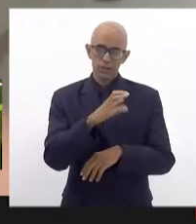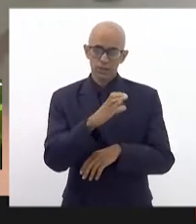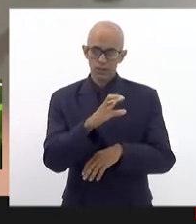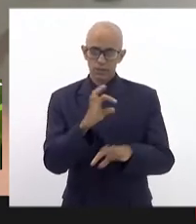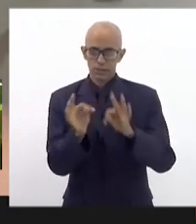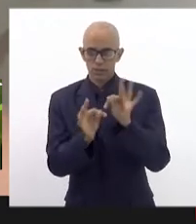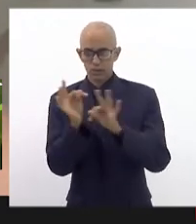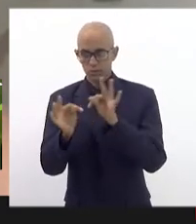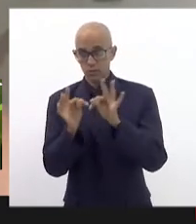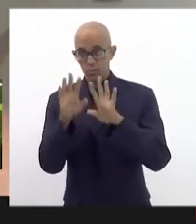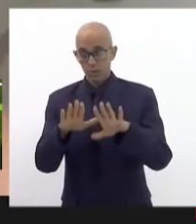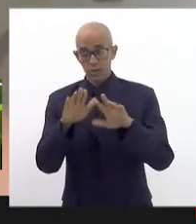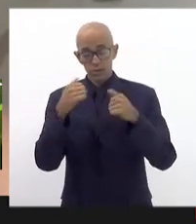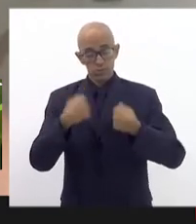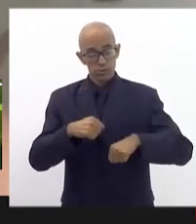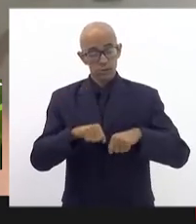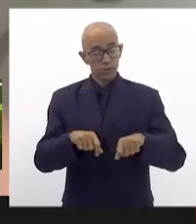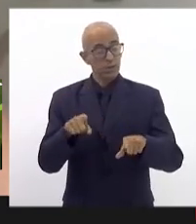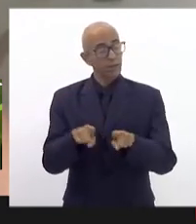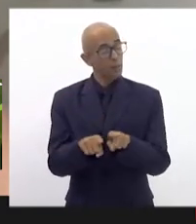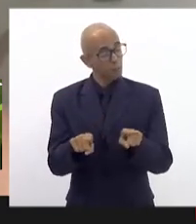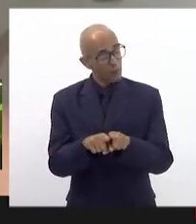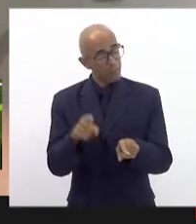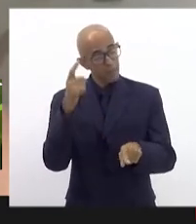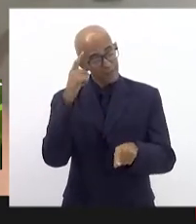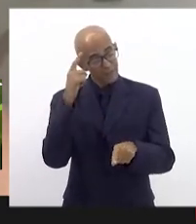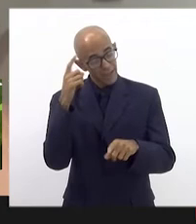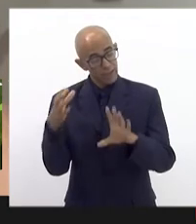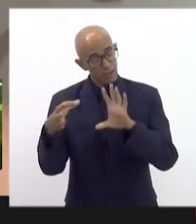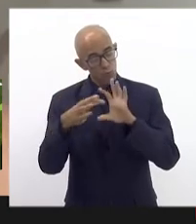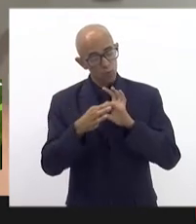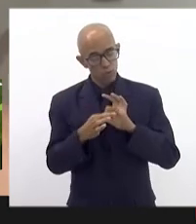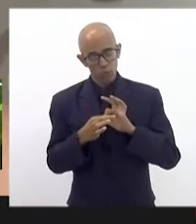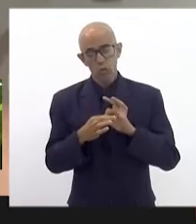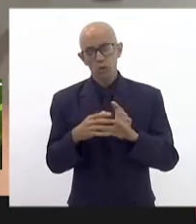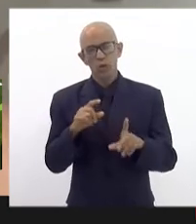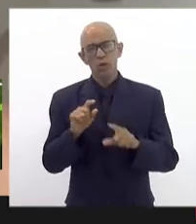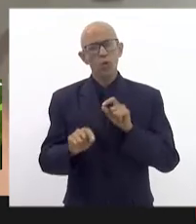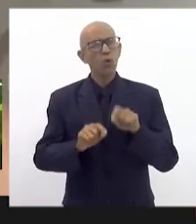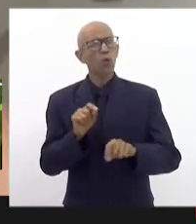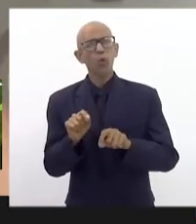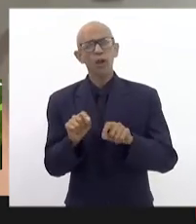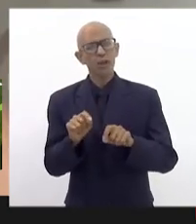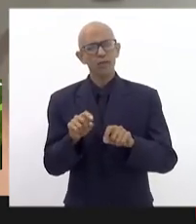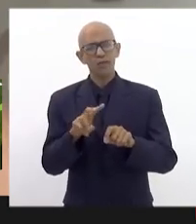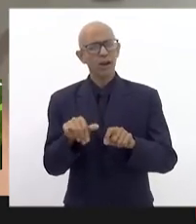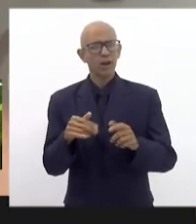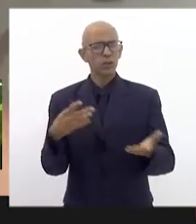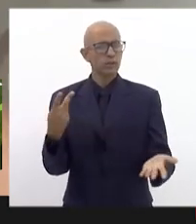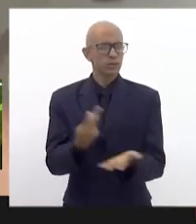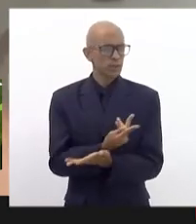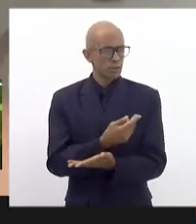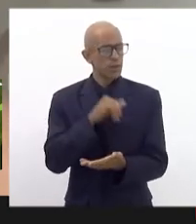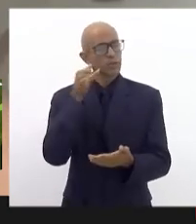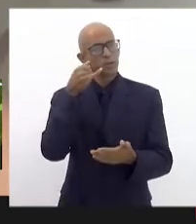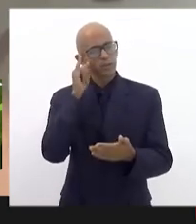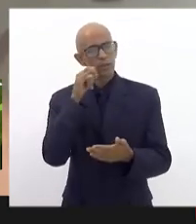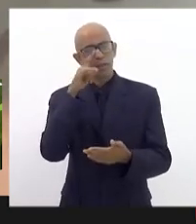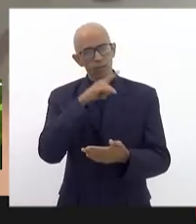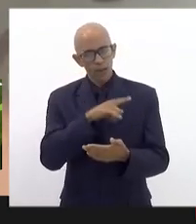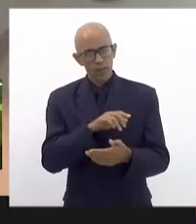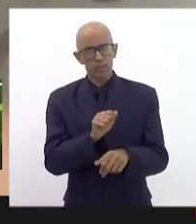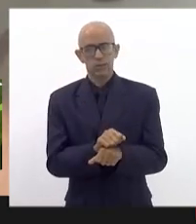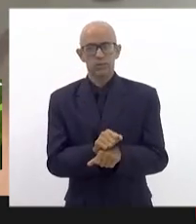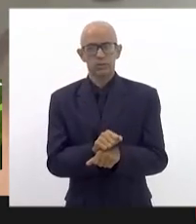precisa pensar nessa integração. De que forma ela vai acontecer para que não haja rupturas e